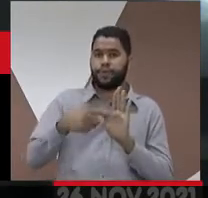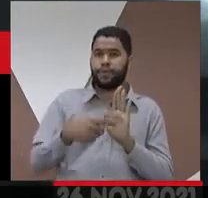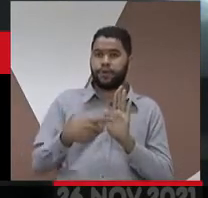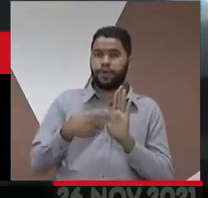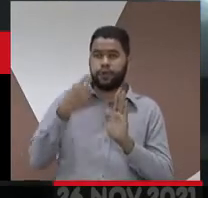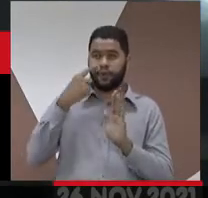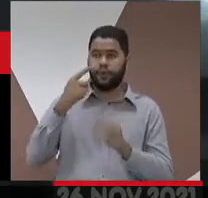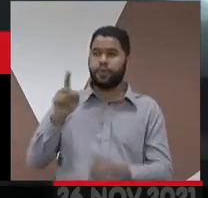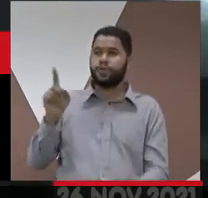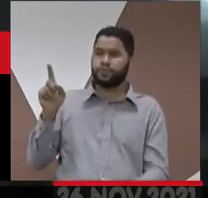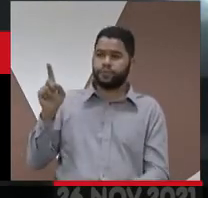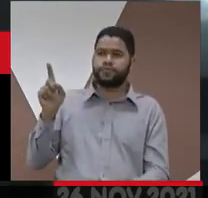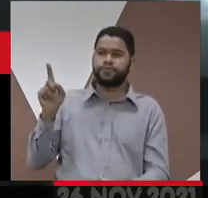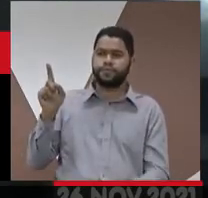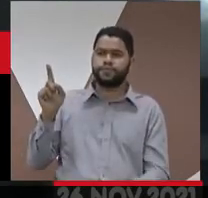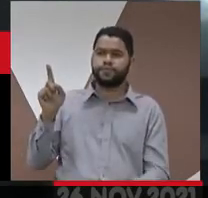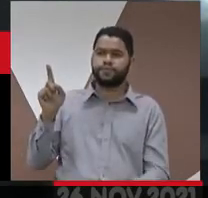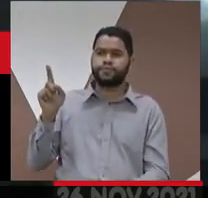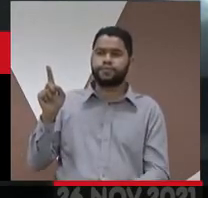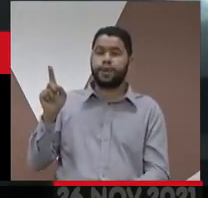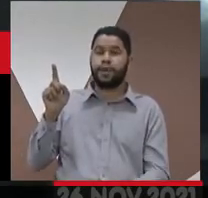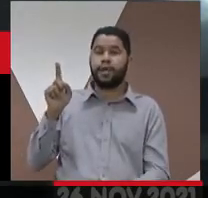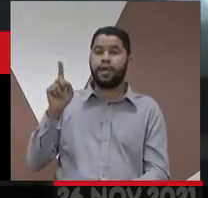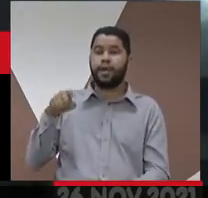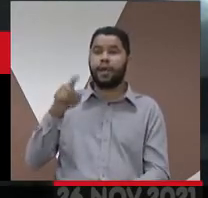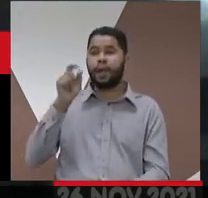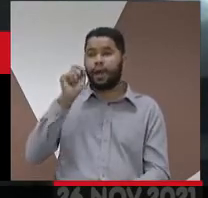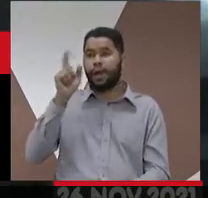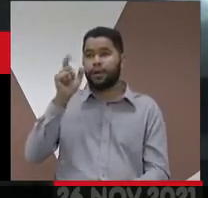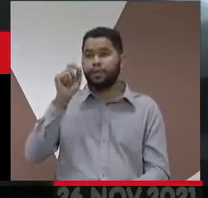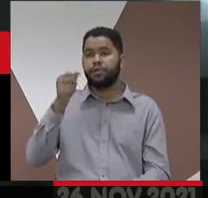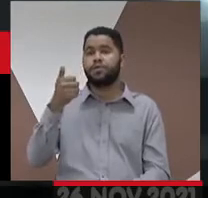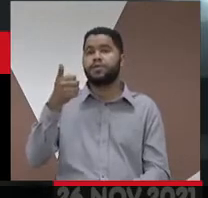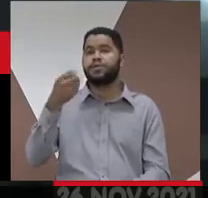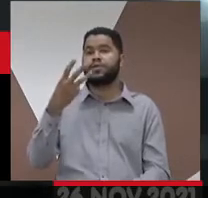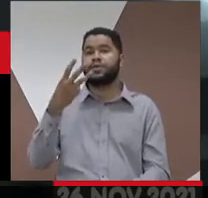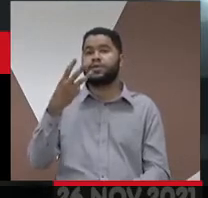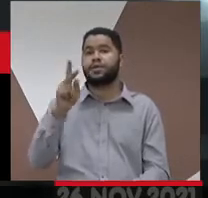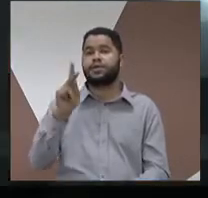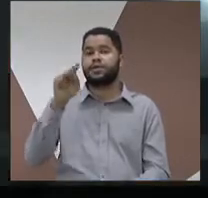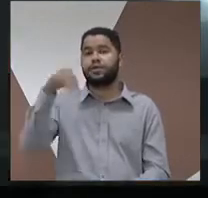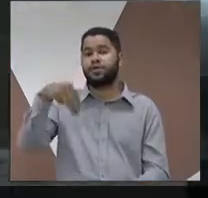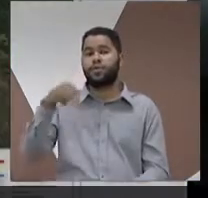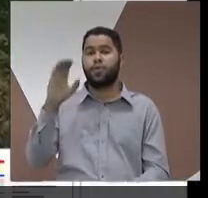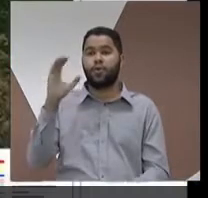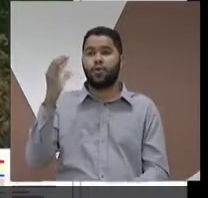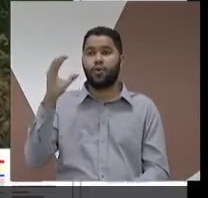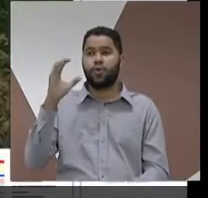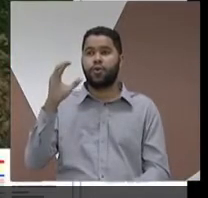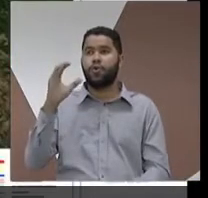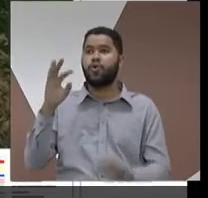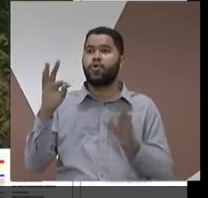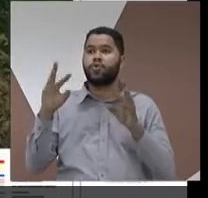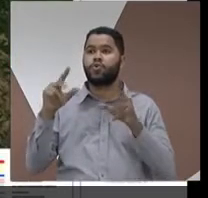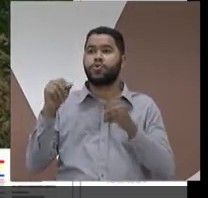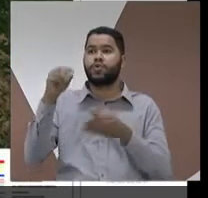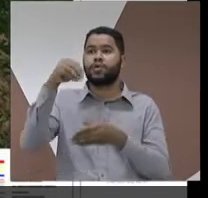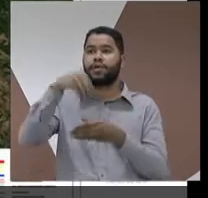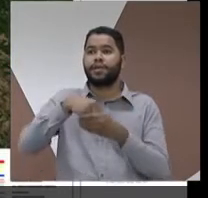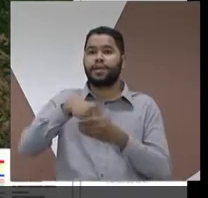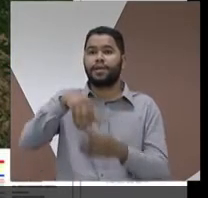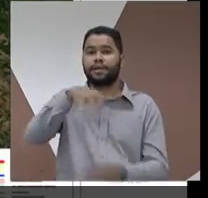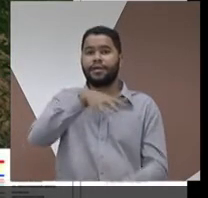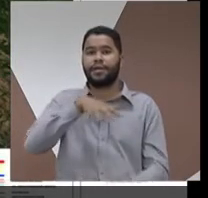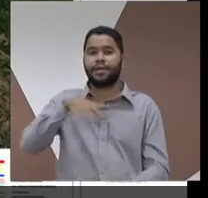aí, da Azul, corta 13 quilômetros de contagem, todos dentro da APA Vargem